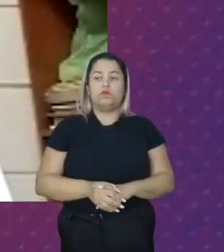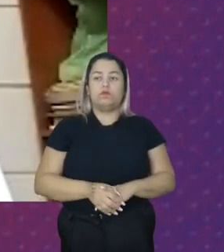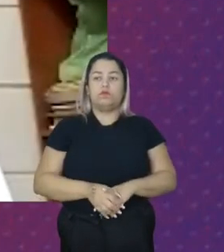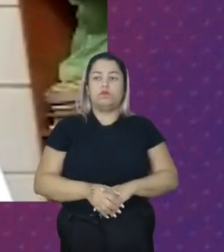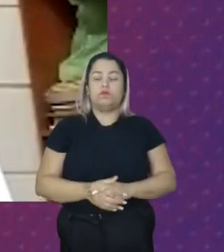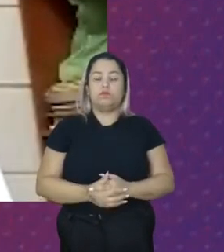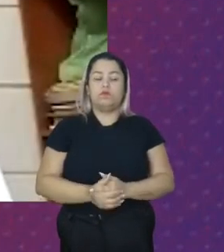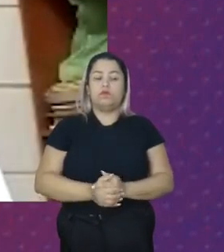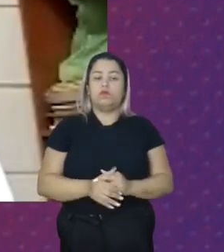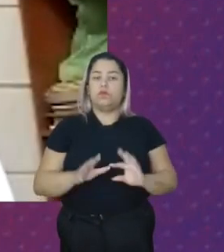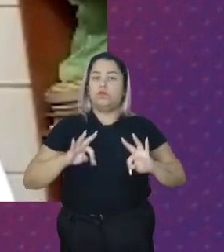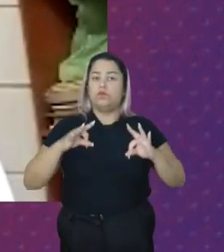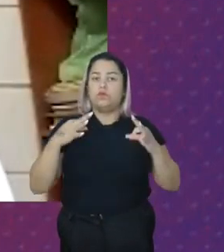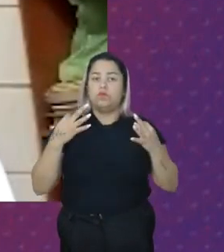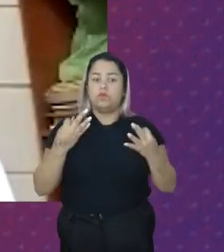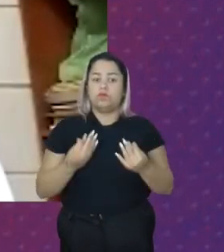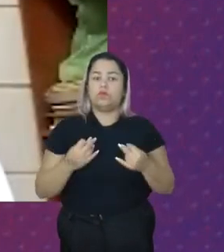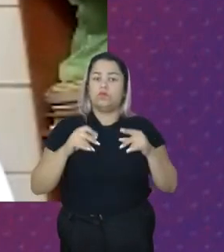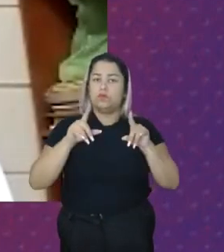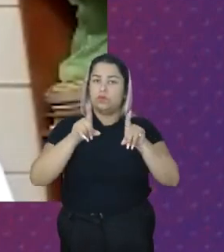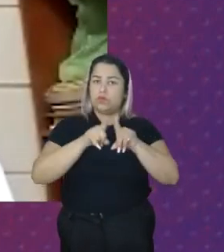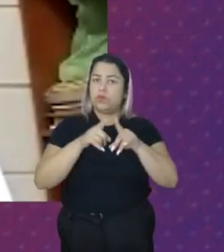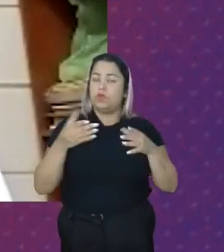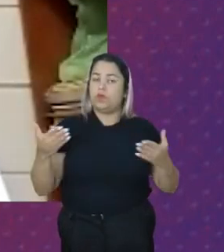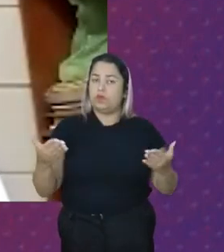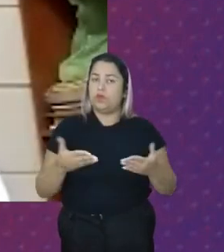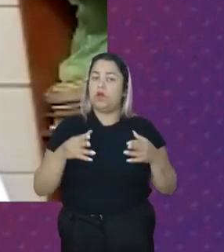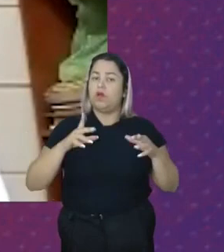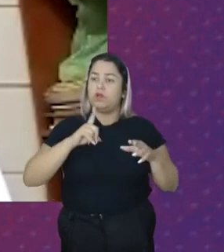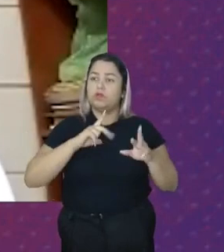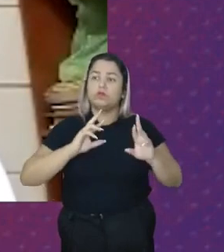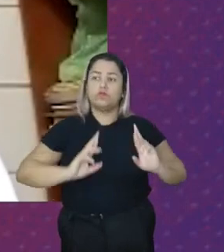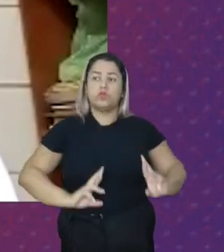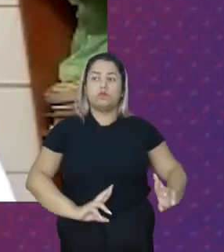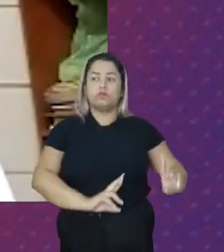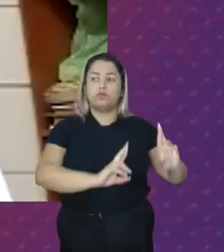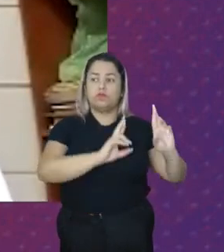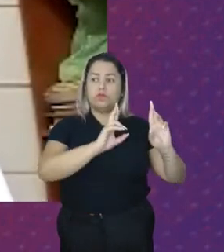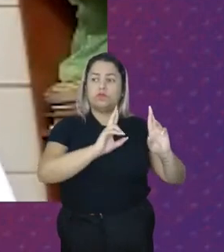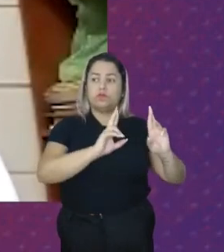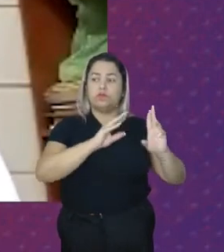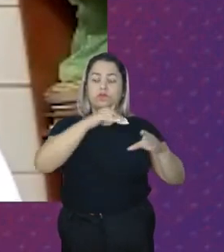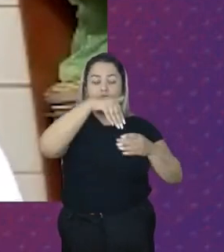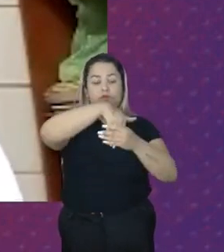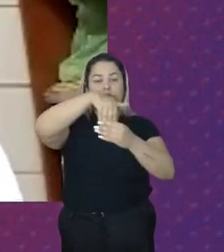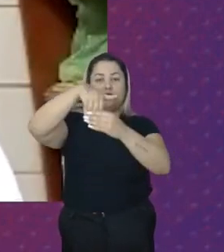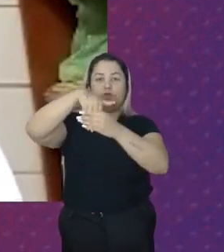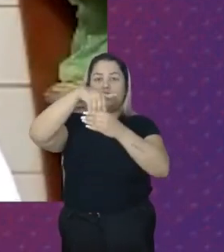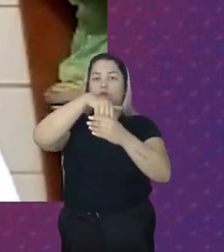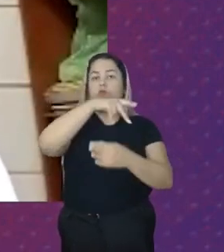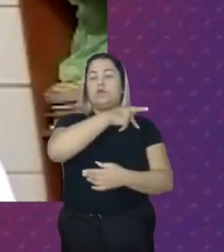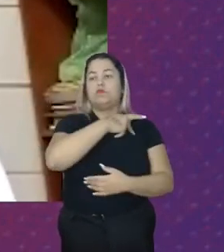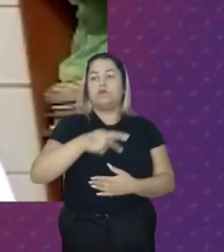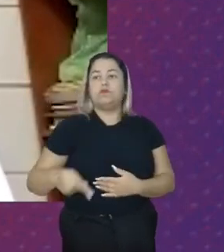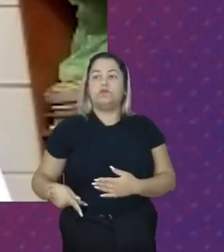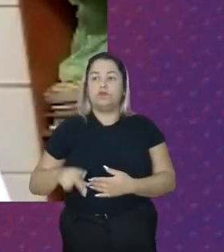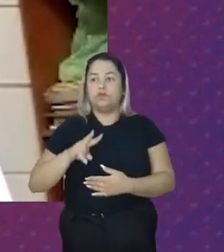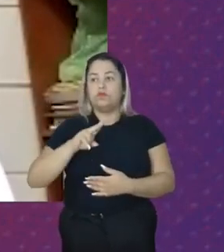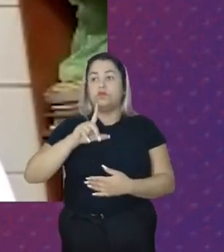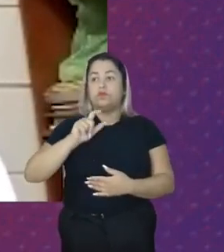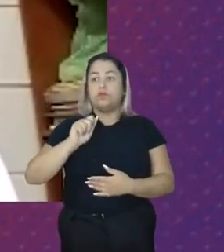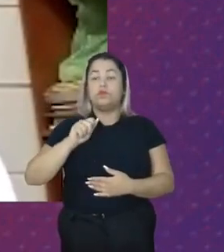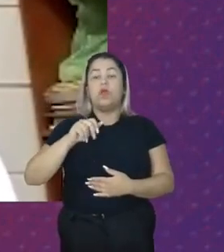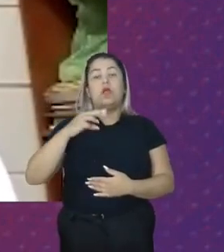Todos esses Desmontes E agora A gente tem esperança Né Com a eleição Do nosso presidente Lula No terceiro mandato